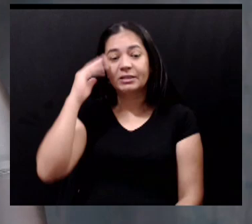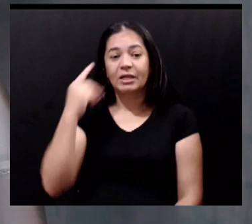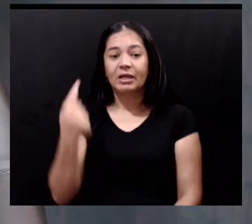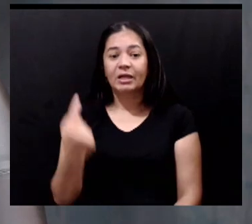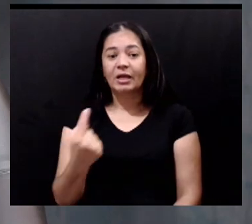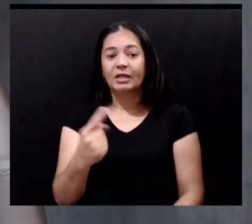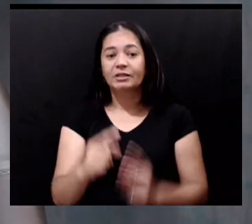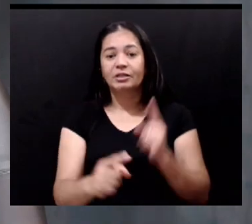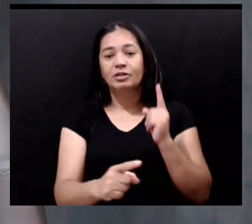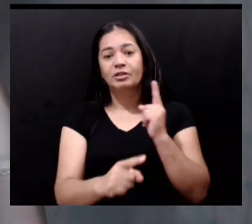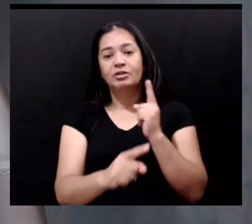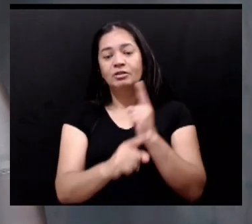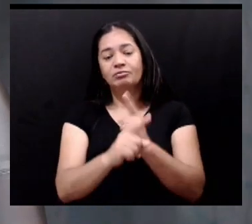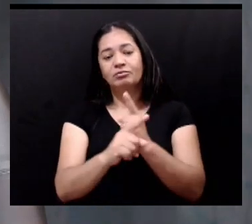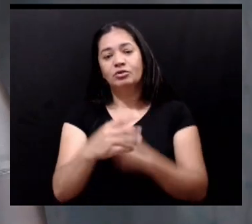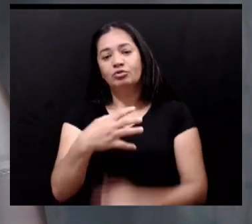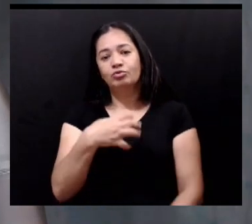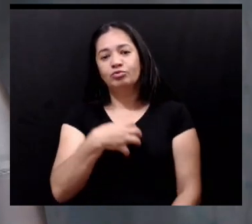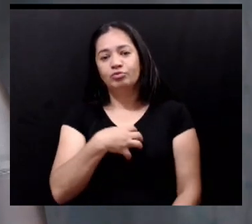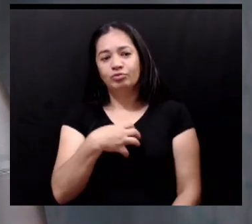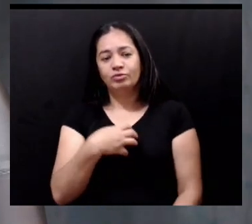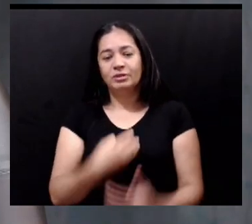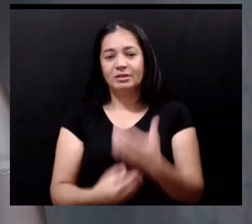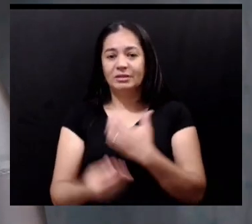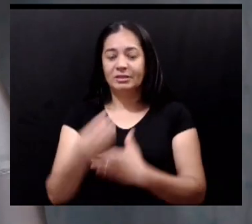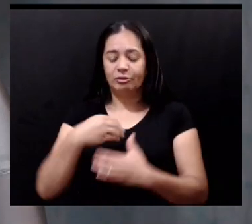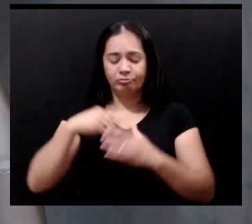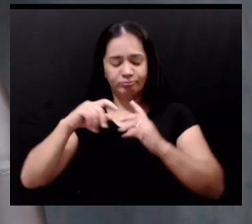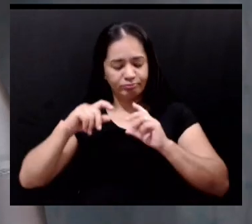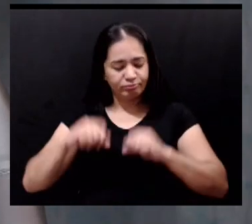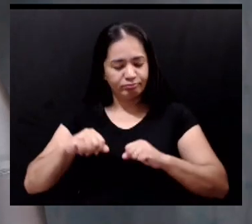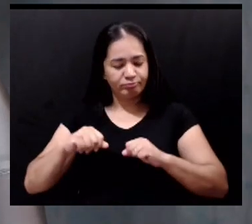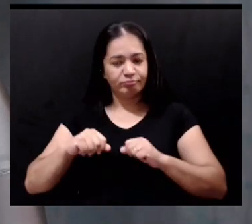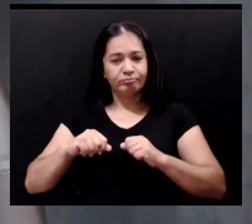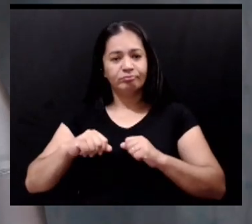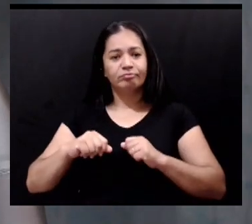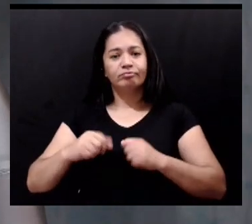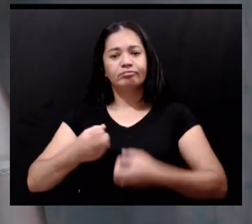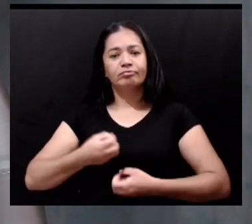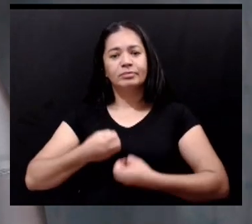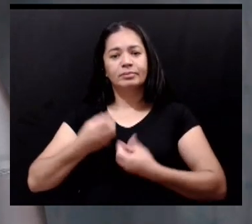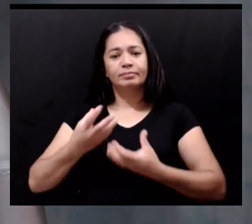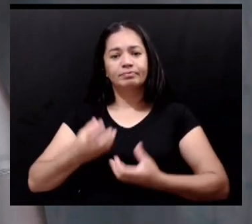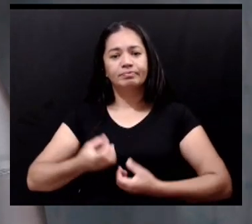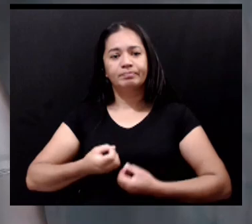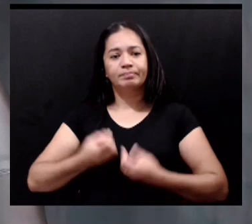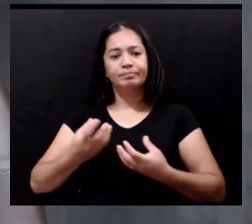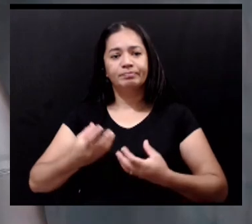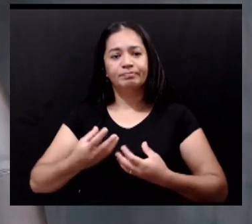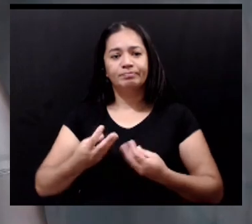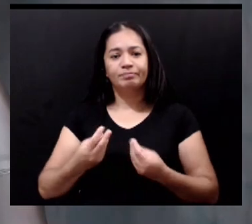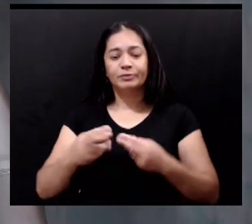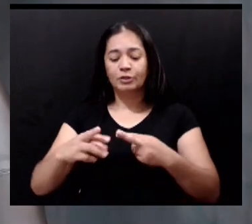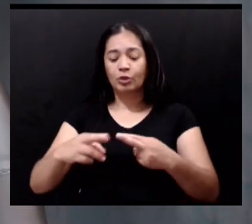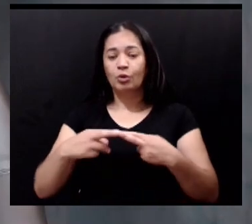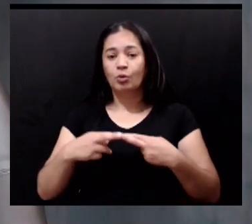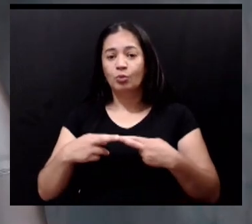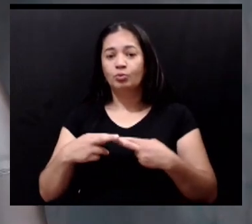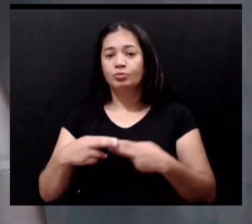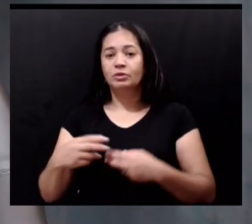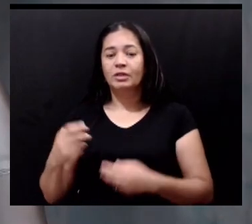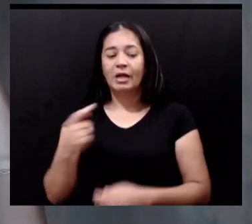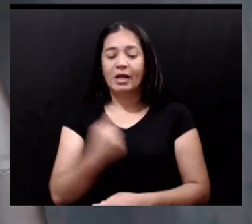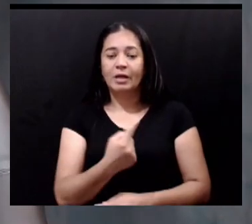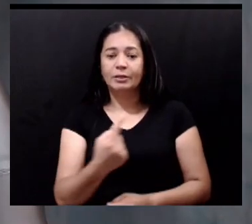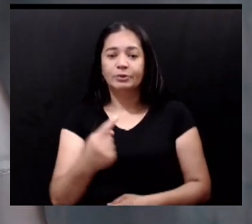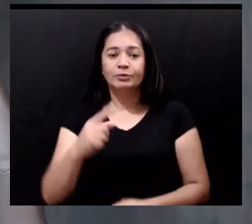forma, dentro da possibilidade, do repertório, dos recursos ali que cada um tinha. Então,